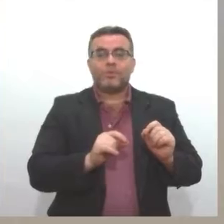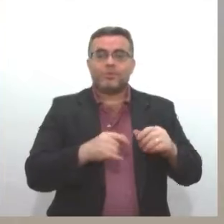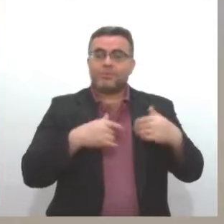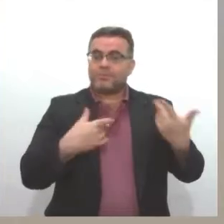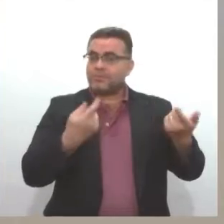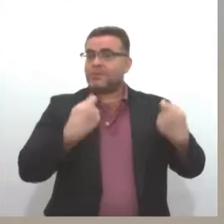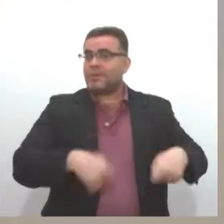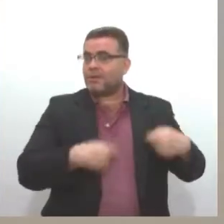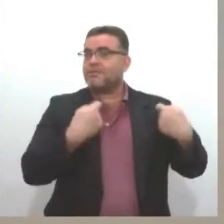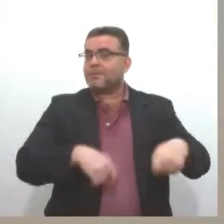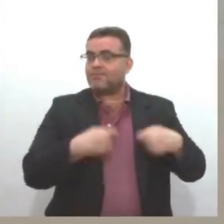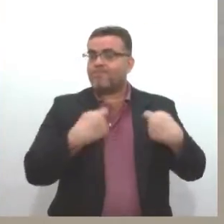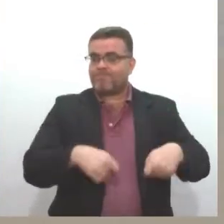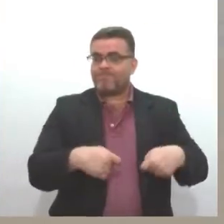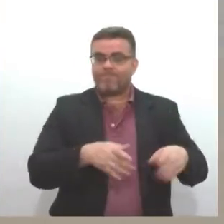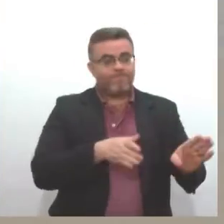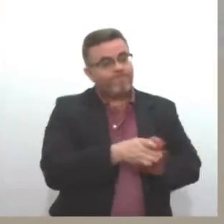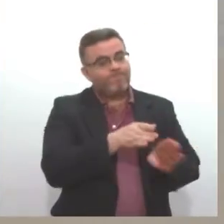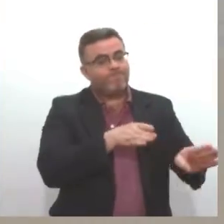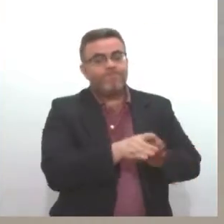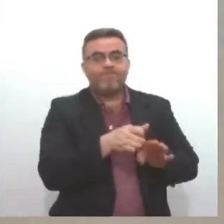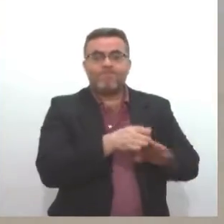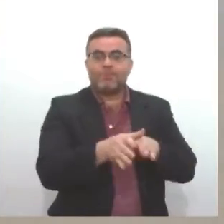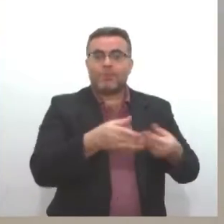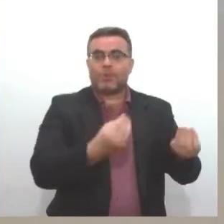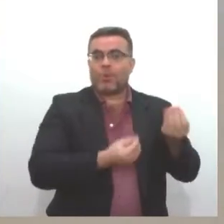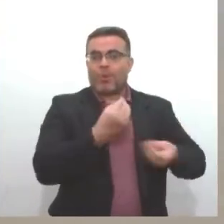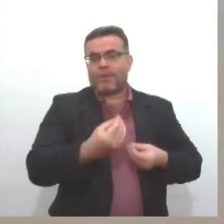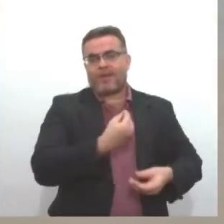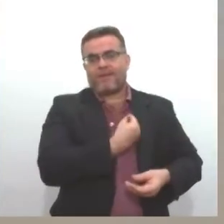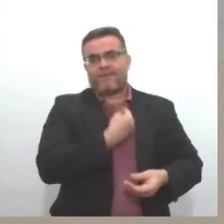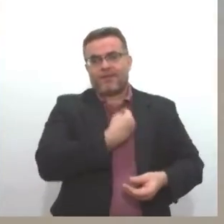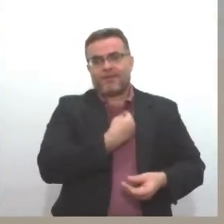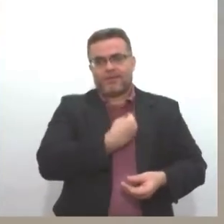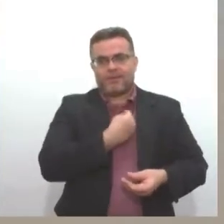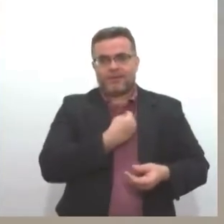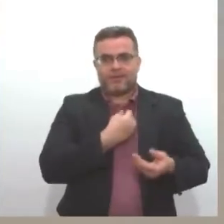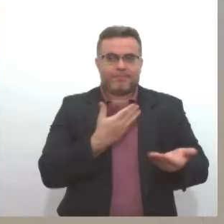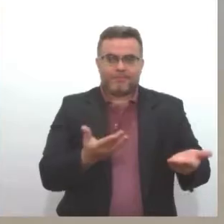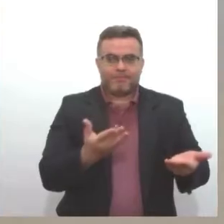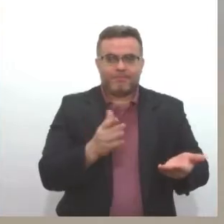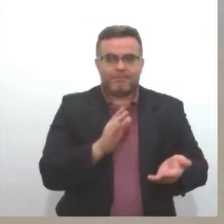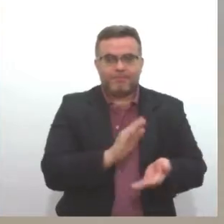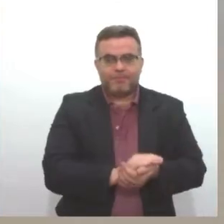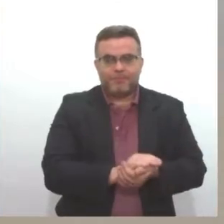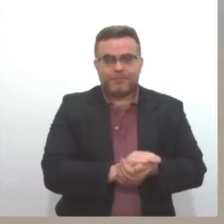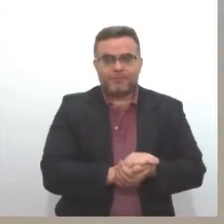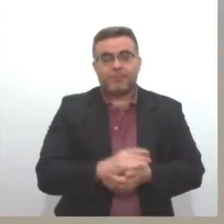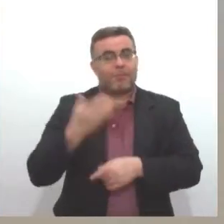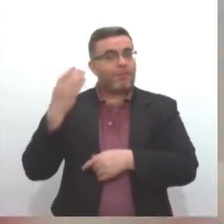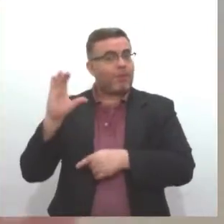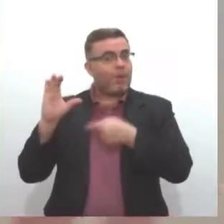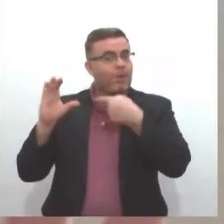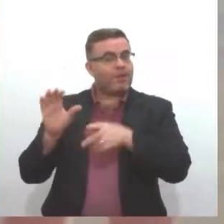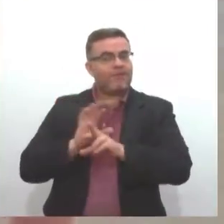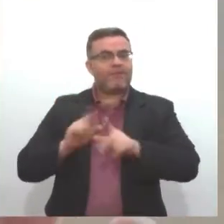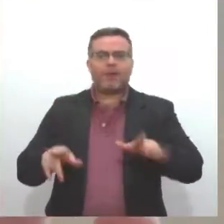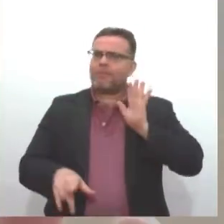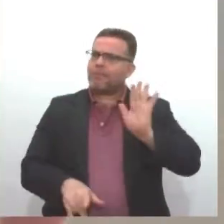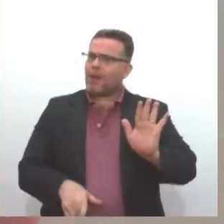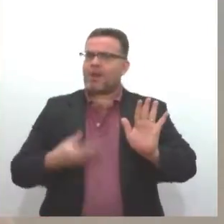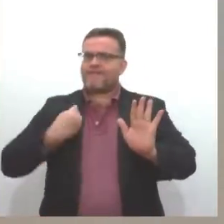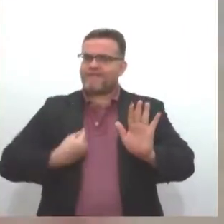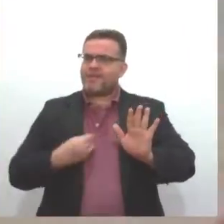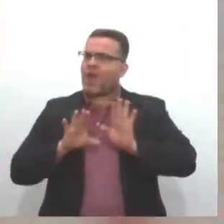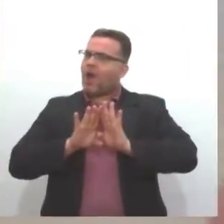necessitam de orientação em o que a gente faz com a vida tal como ela é, né? Enquanto a ciência está aí para dizer, olha, a vida funciona